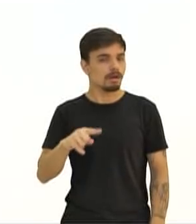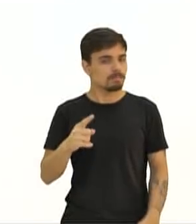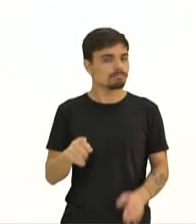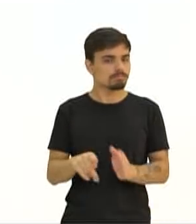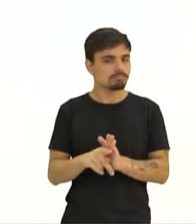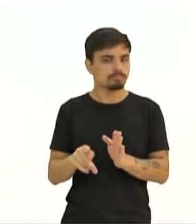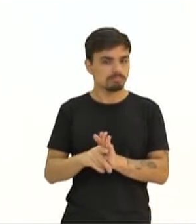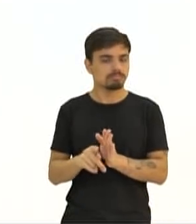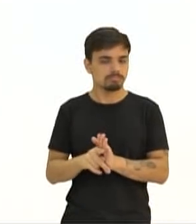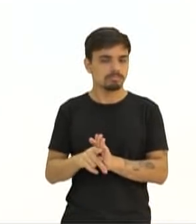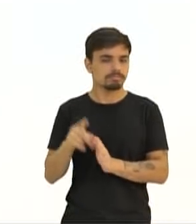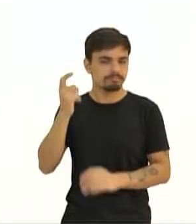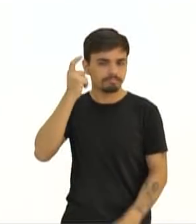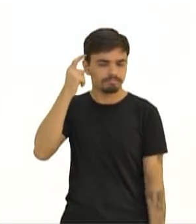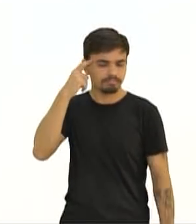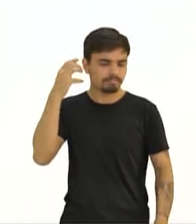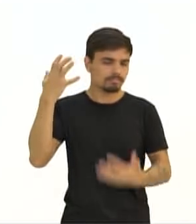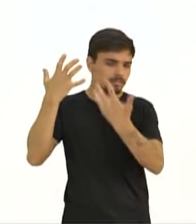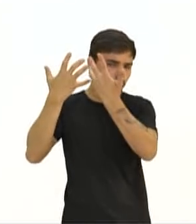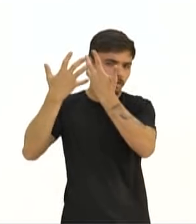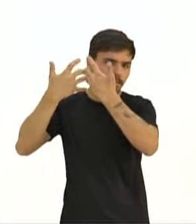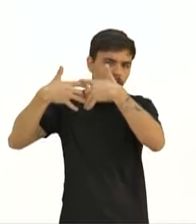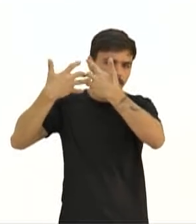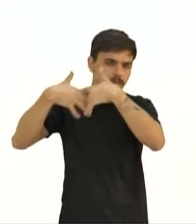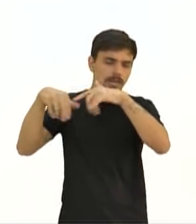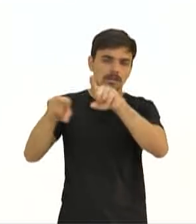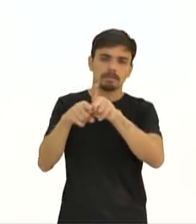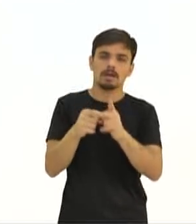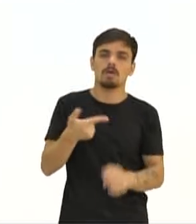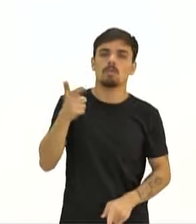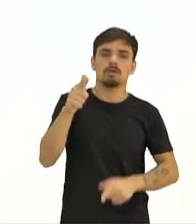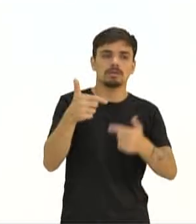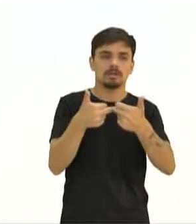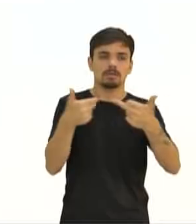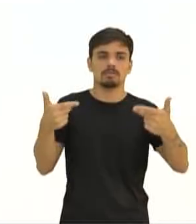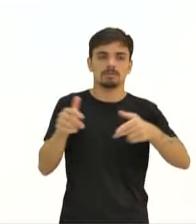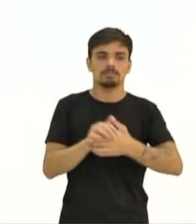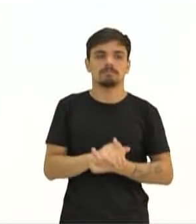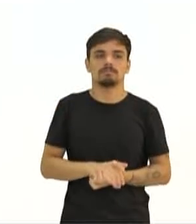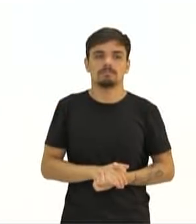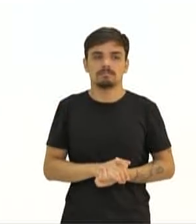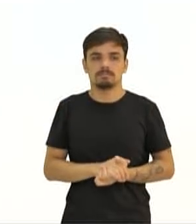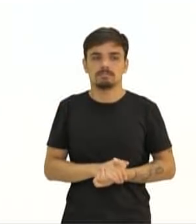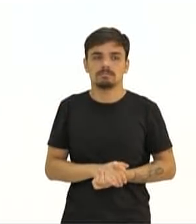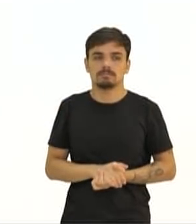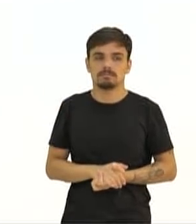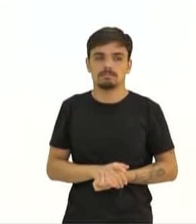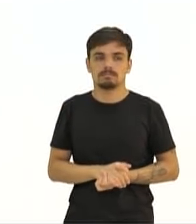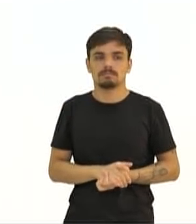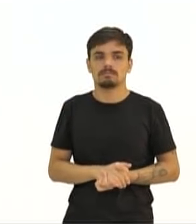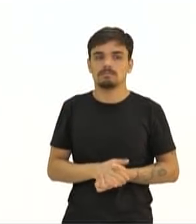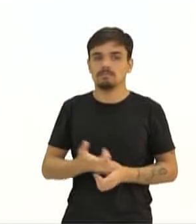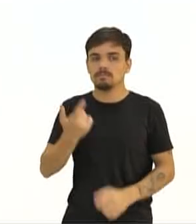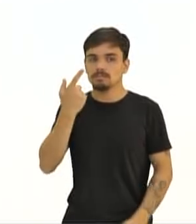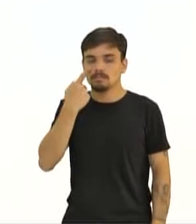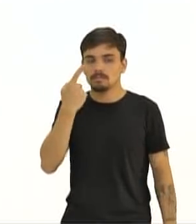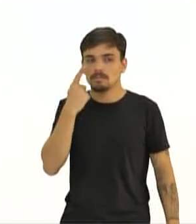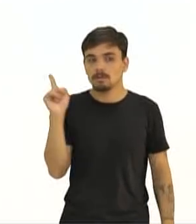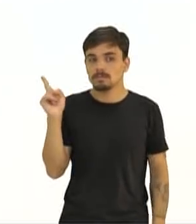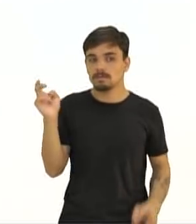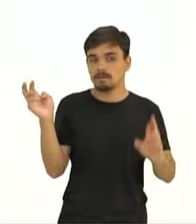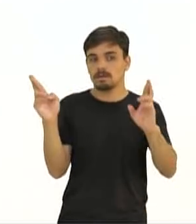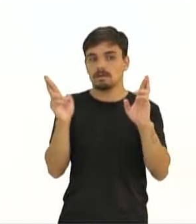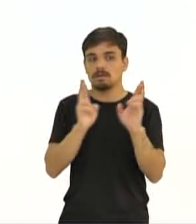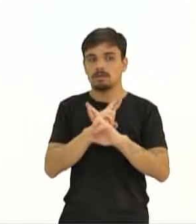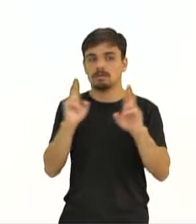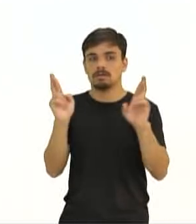ele foi ali pensado em uma outra coisa. Ele foi pensado, olha só, observe a relação